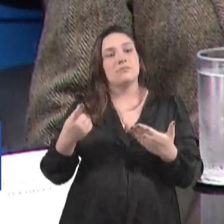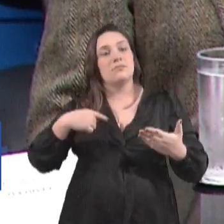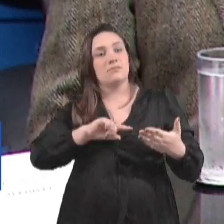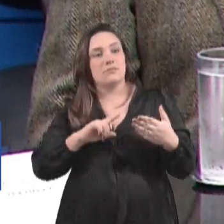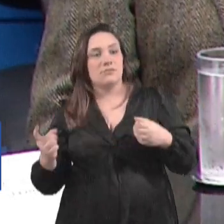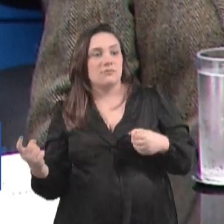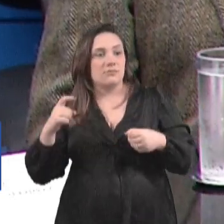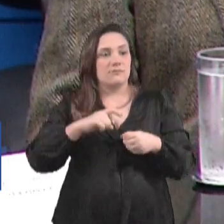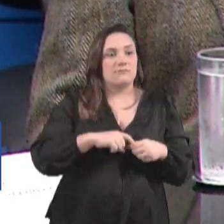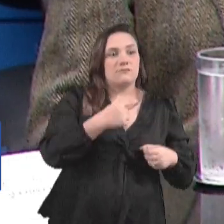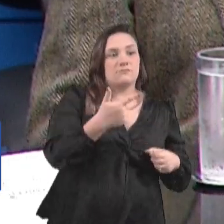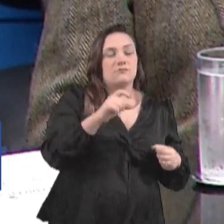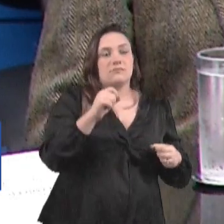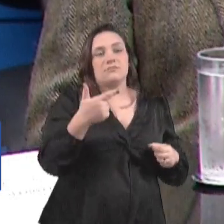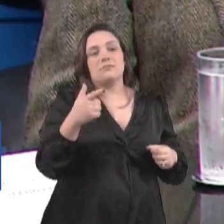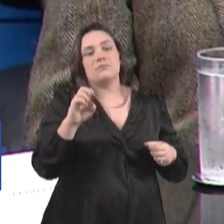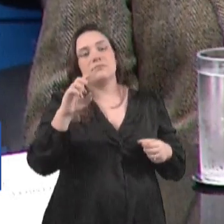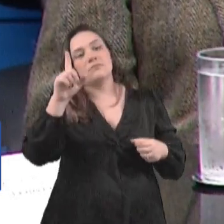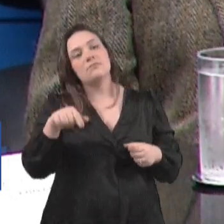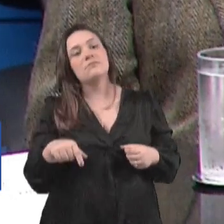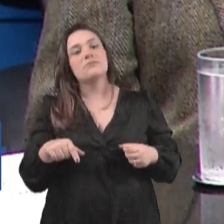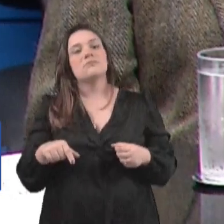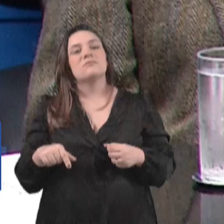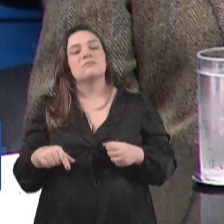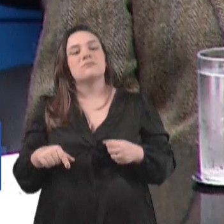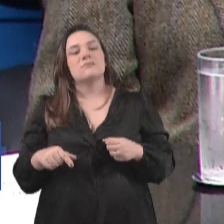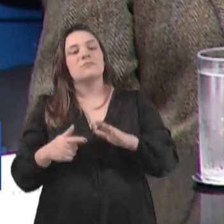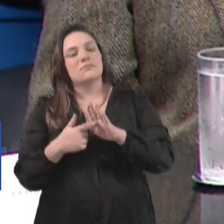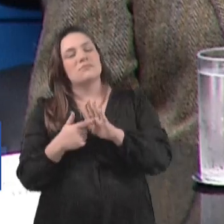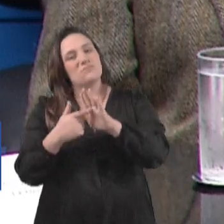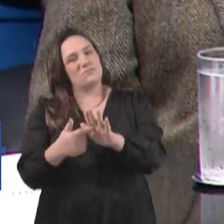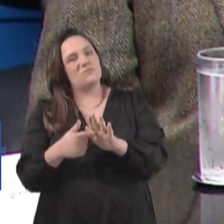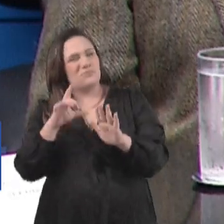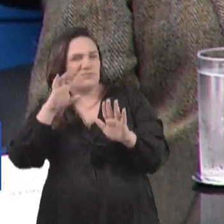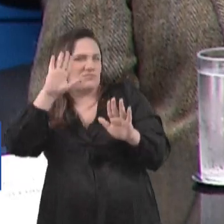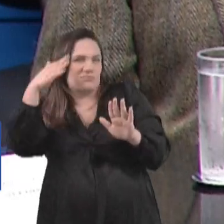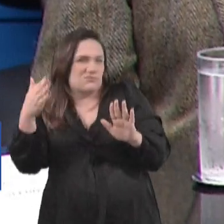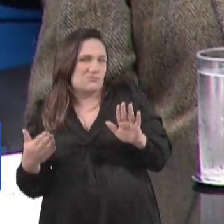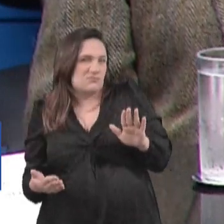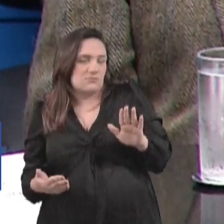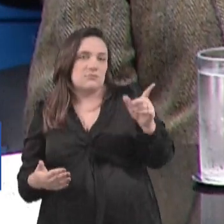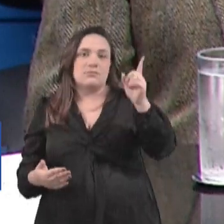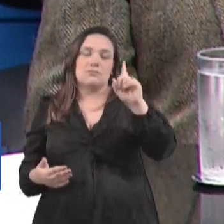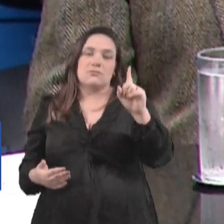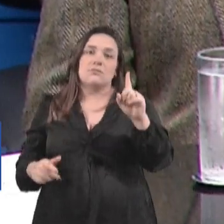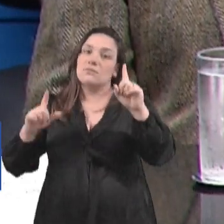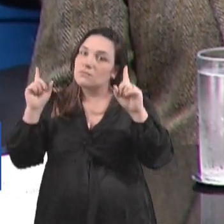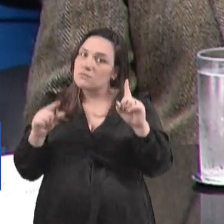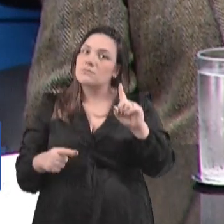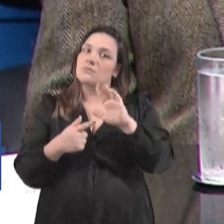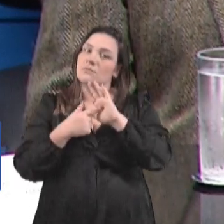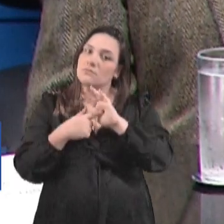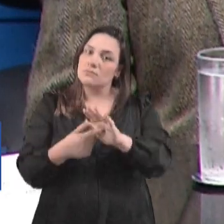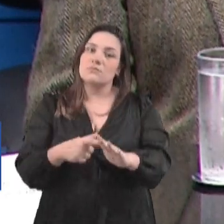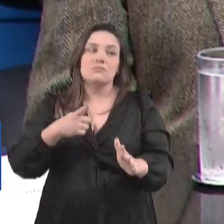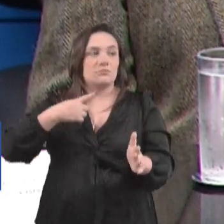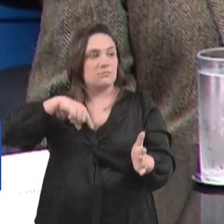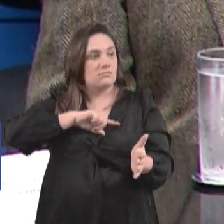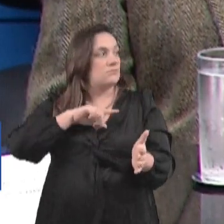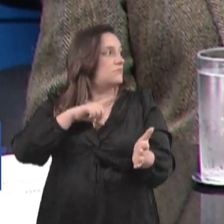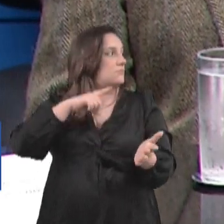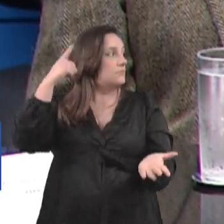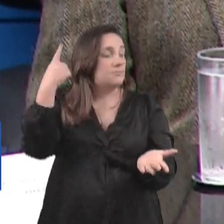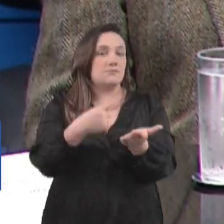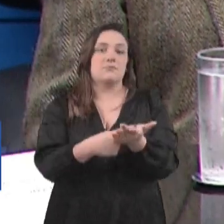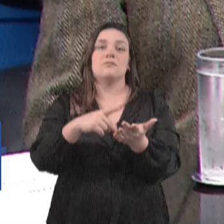Retomá-la agora, em 2025, é mais do que um gesto cerimonial. É uma reafirmação de compromisso com